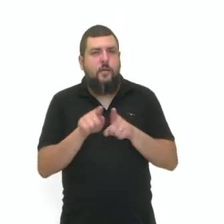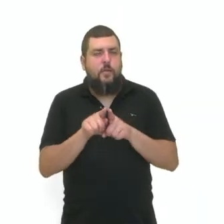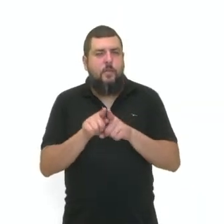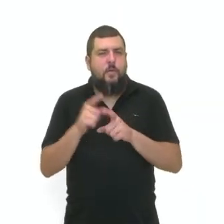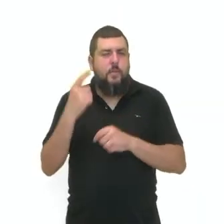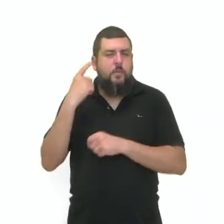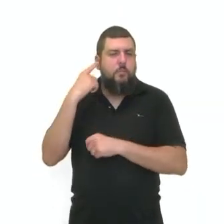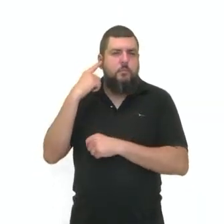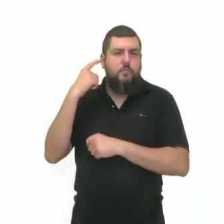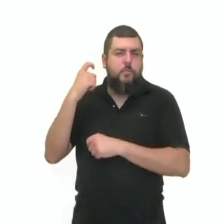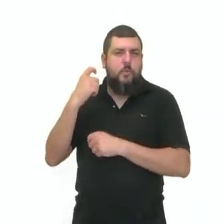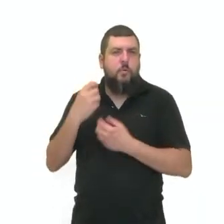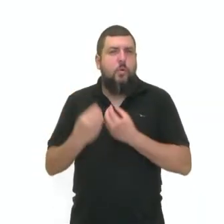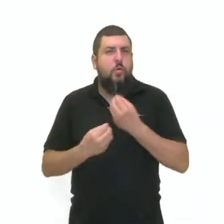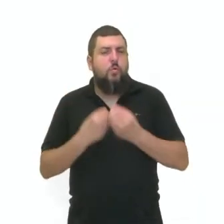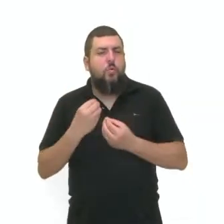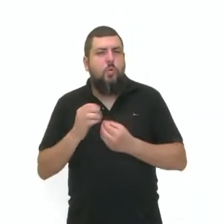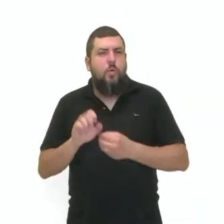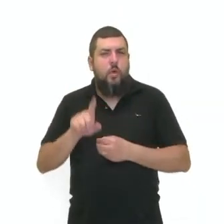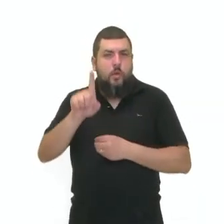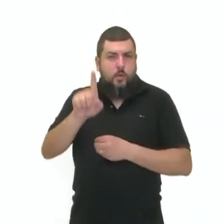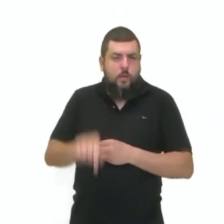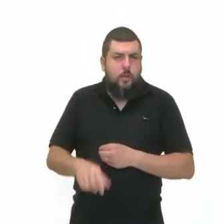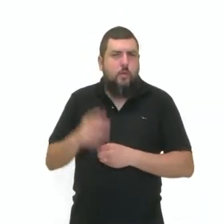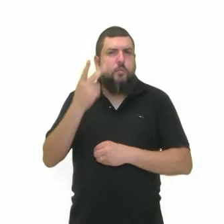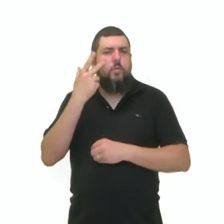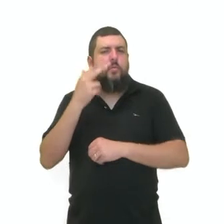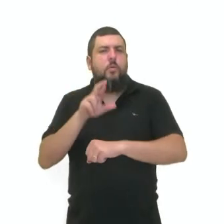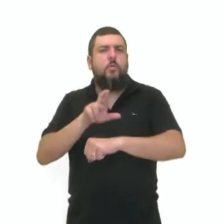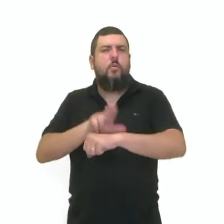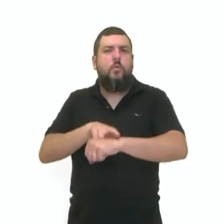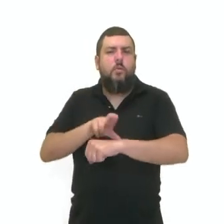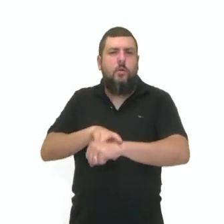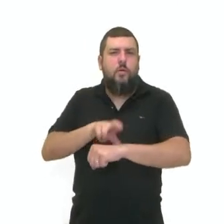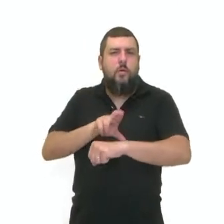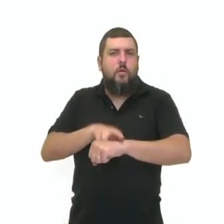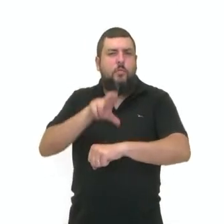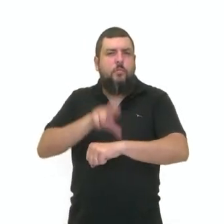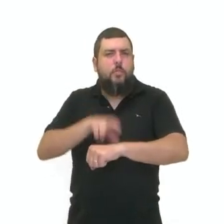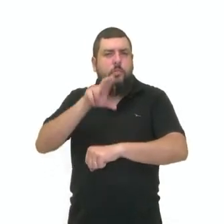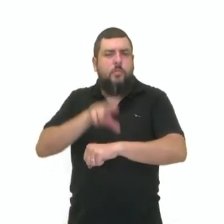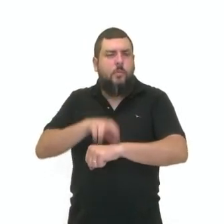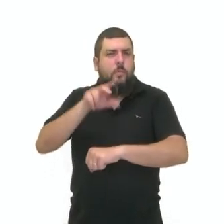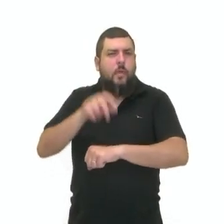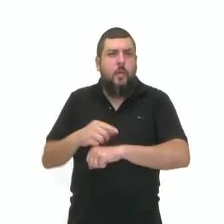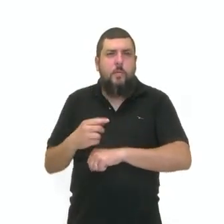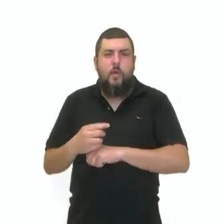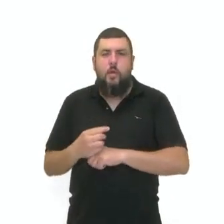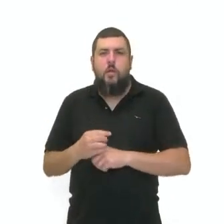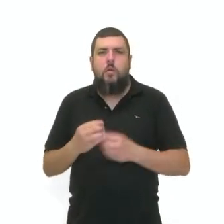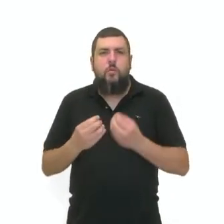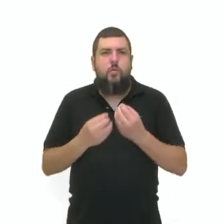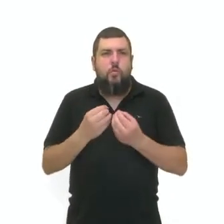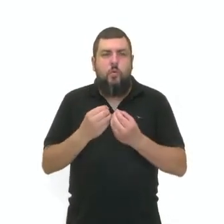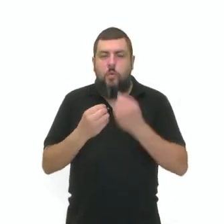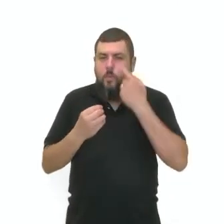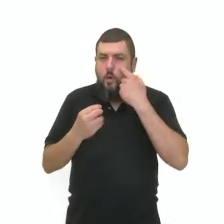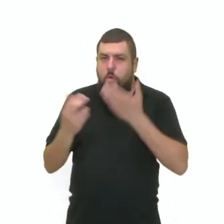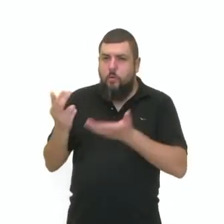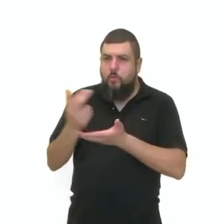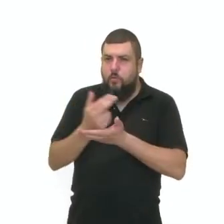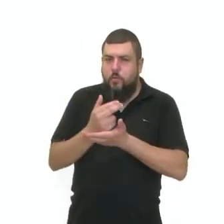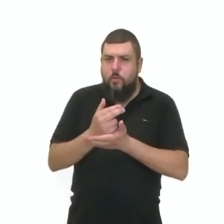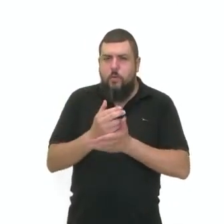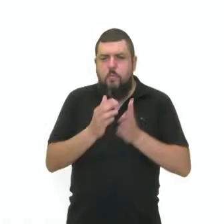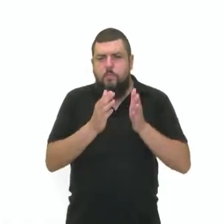pelo seu ritmo típico de 4 tempos, né? Então, a gente pode ver ali do ladinho esses tempos, executado com instrumentos de percussão.